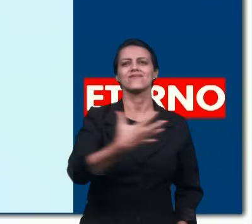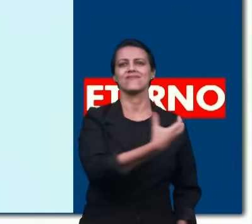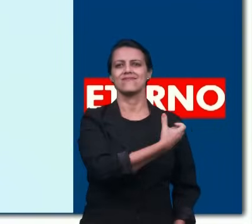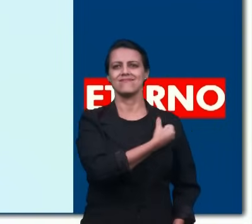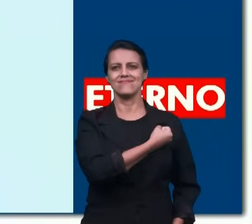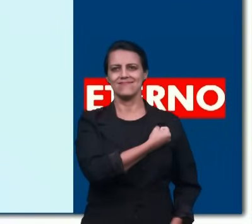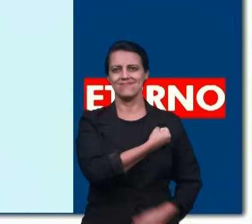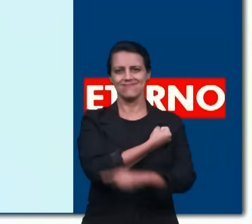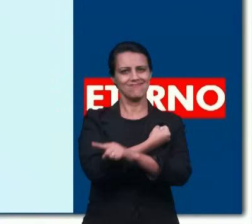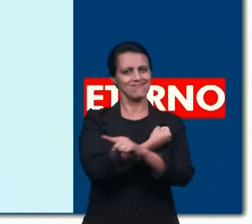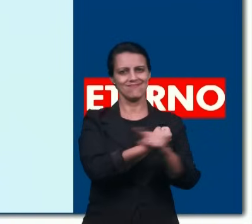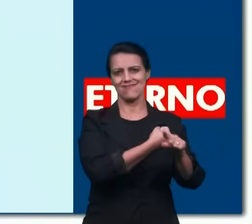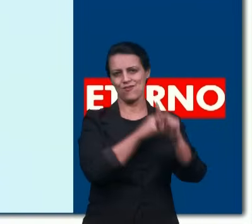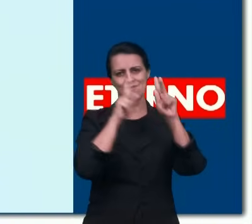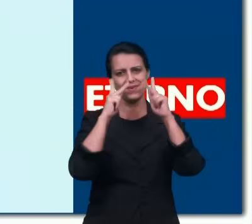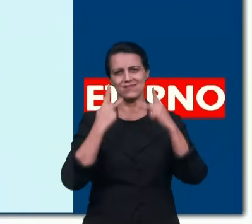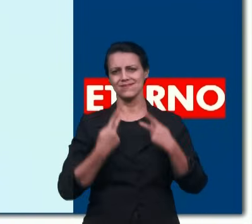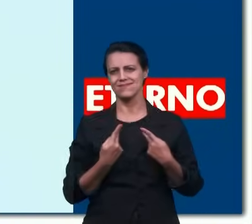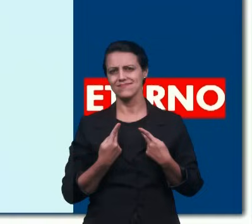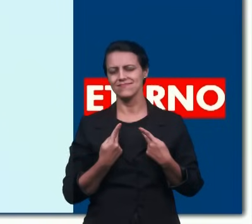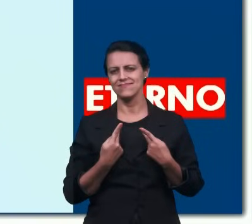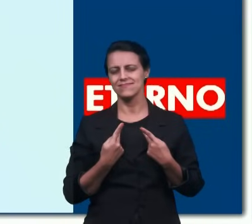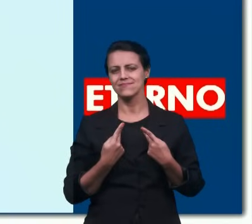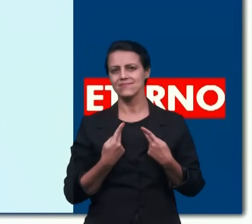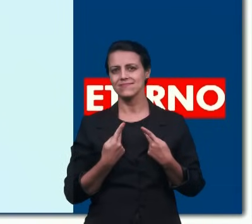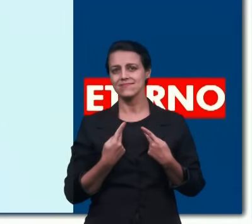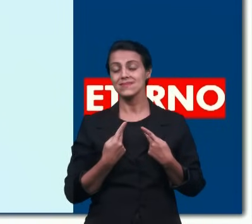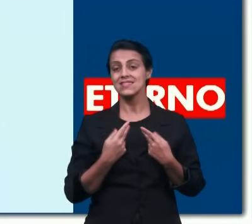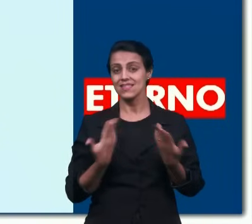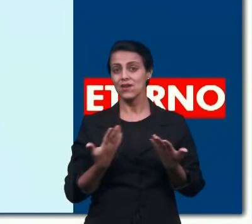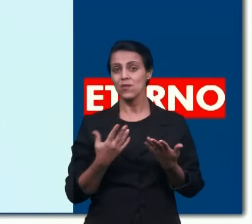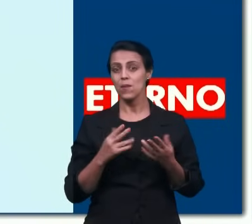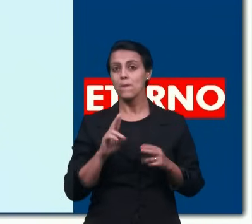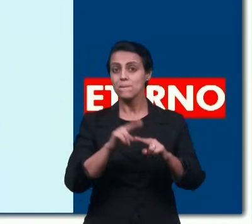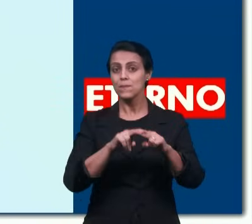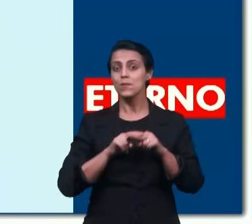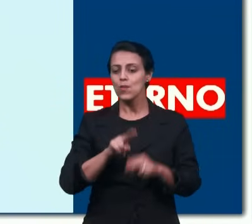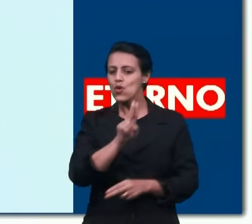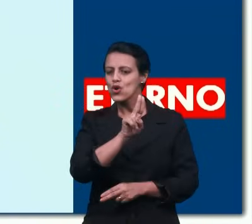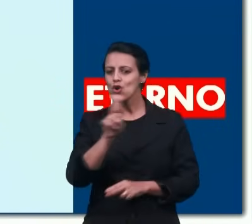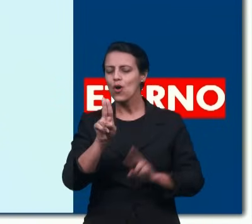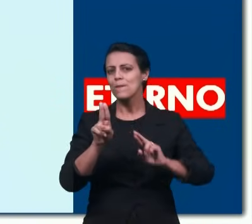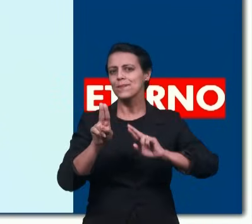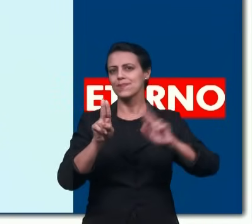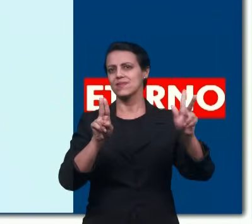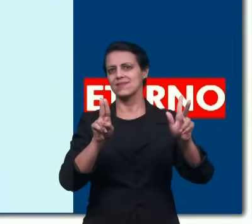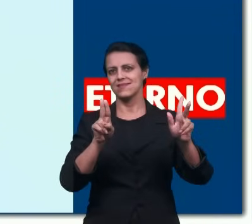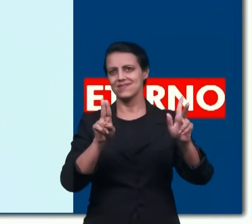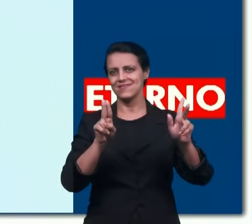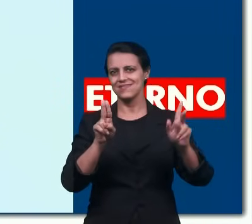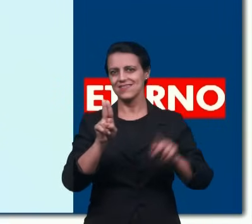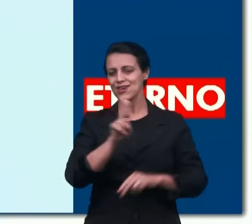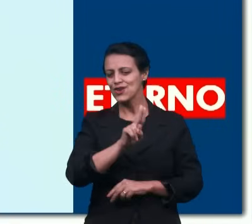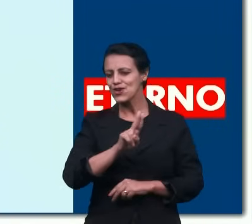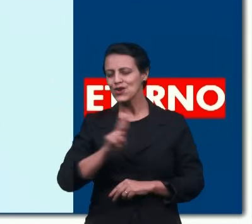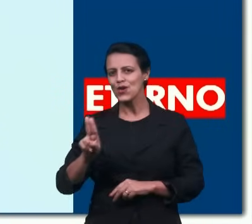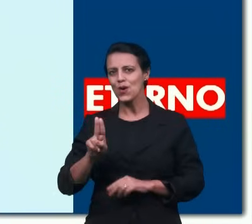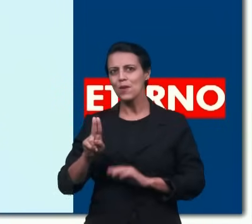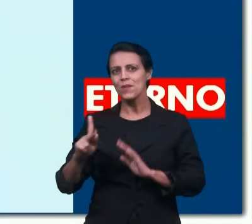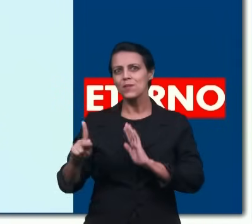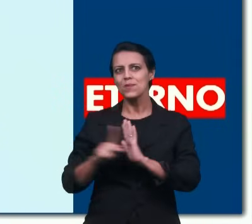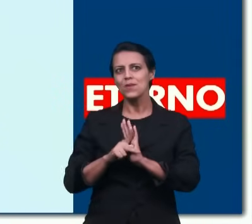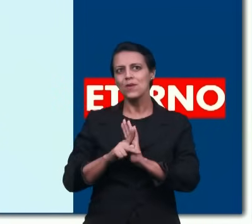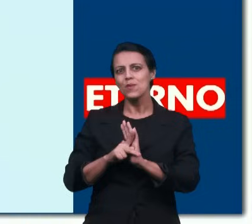nome, não é o reshit do hebraico, é o ashe